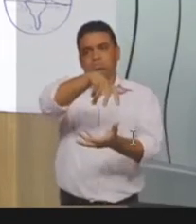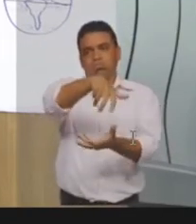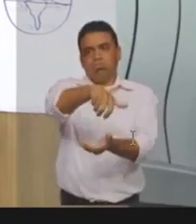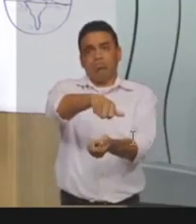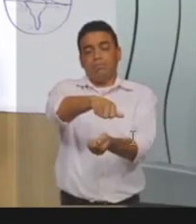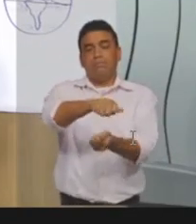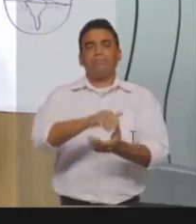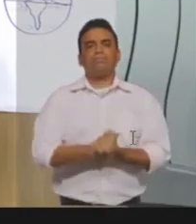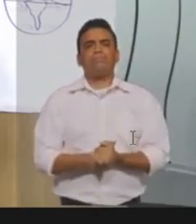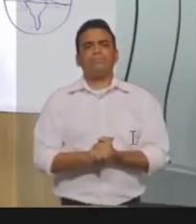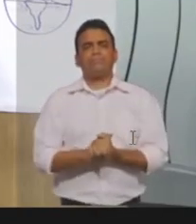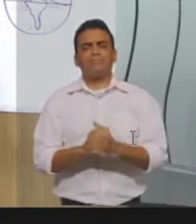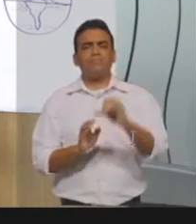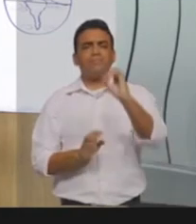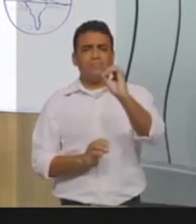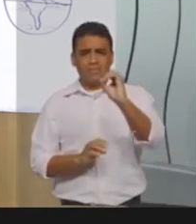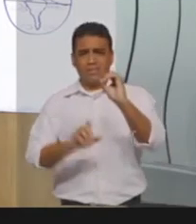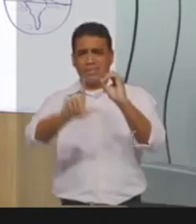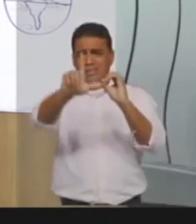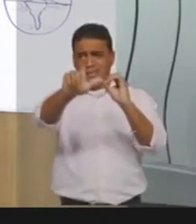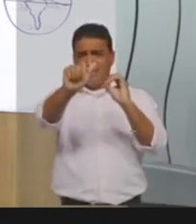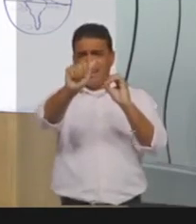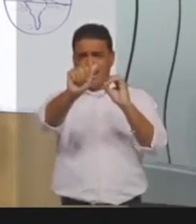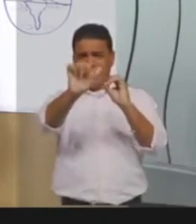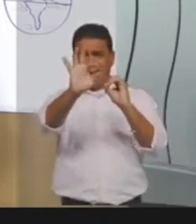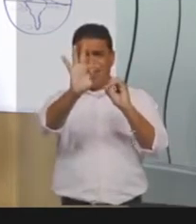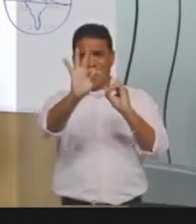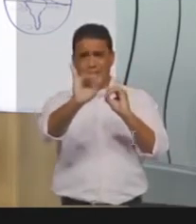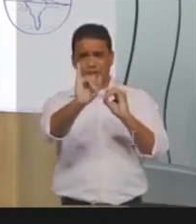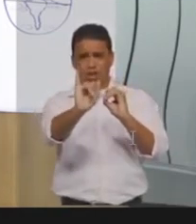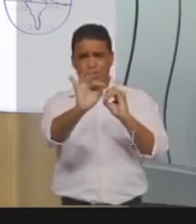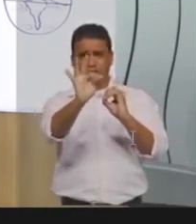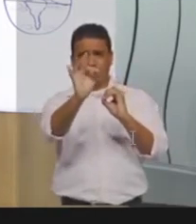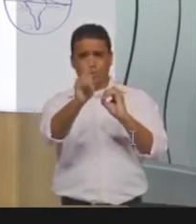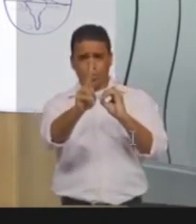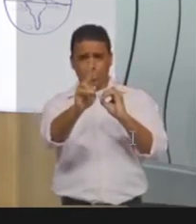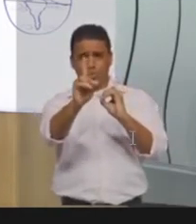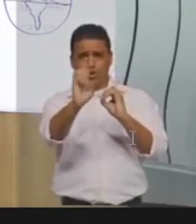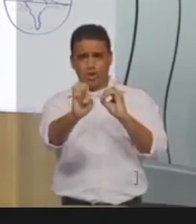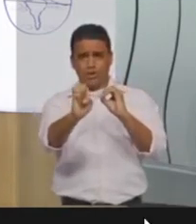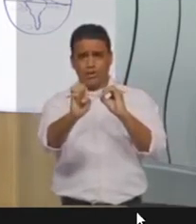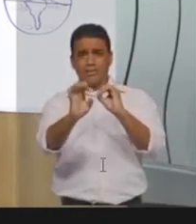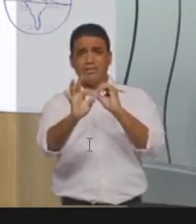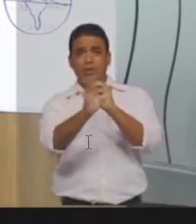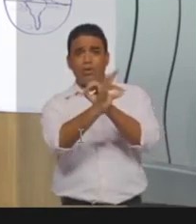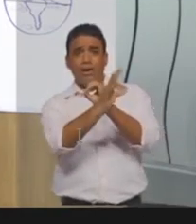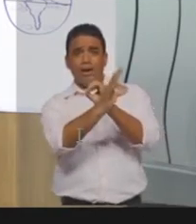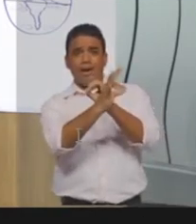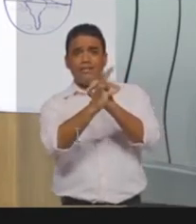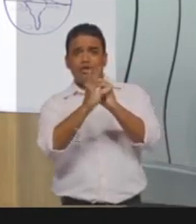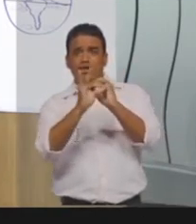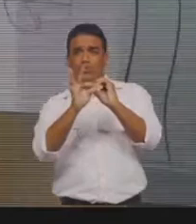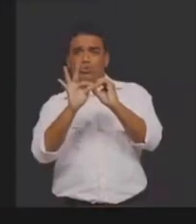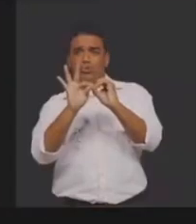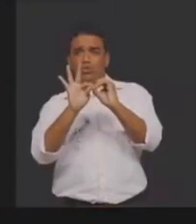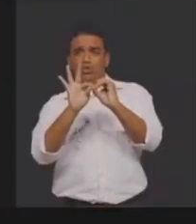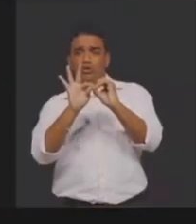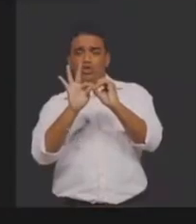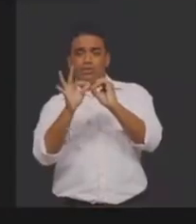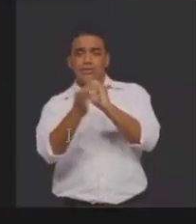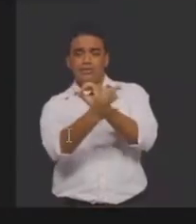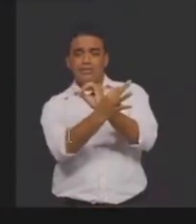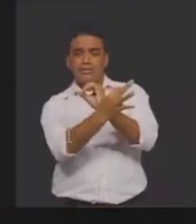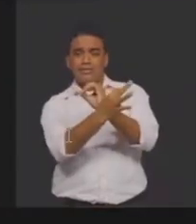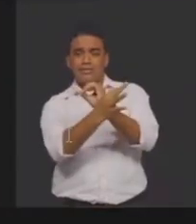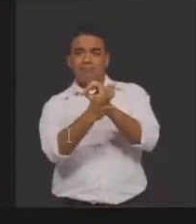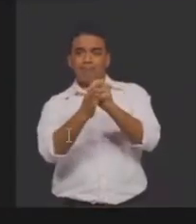Latitude. Outro fator que influencia o clima de uma região. A latitude, então, ela é tida como a distância de um